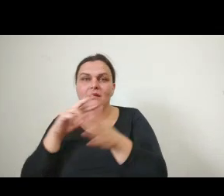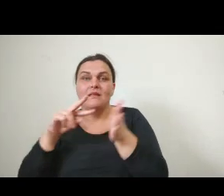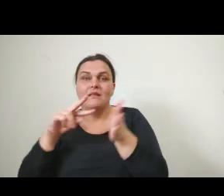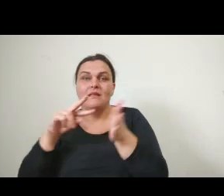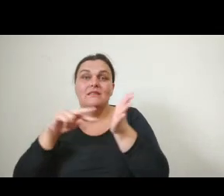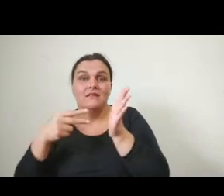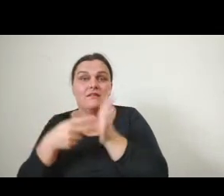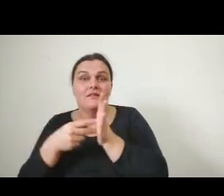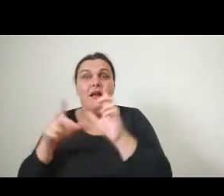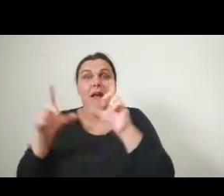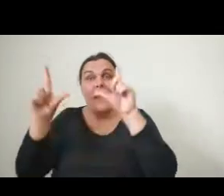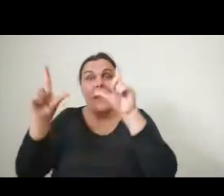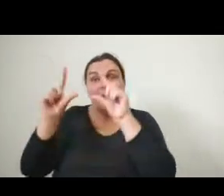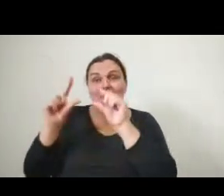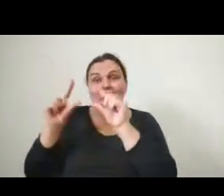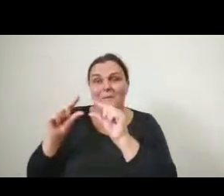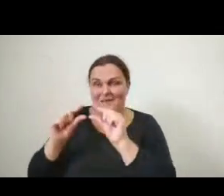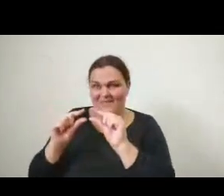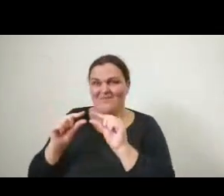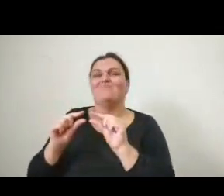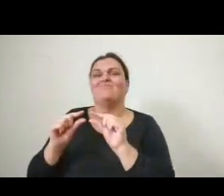menor quantidade de chuva.